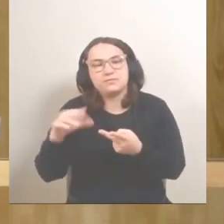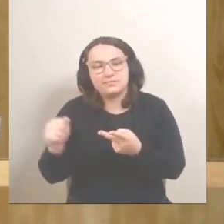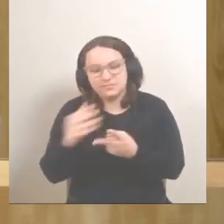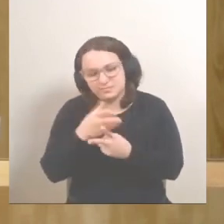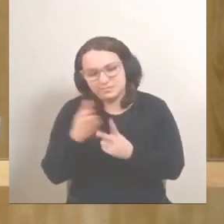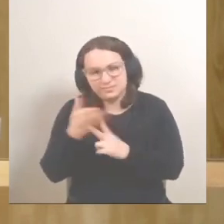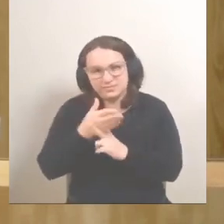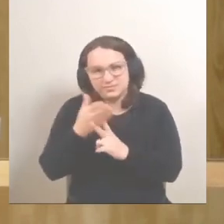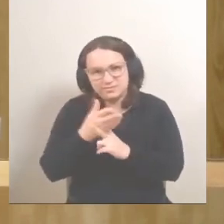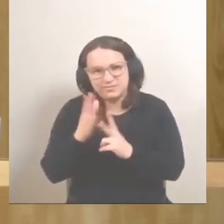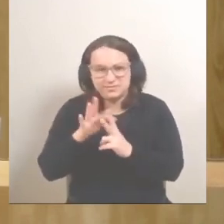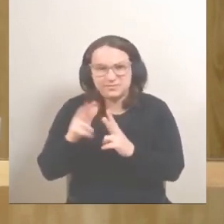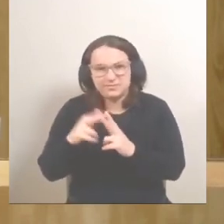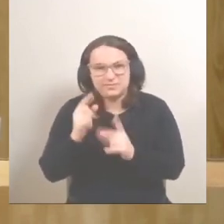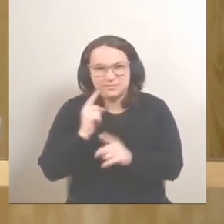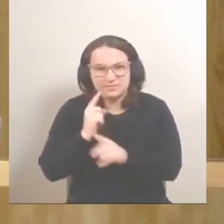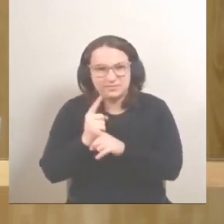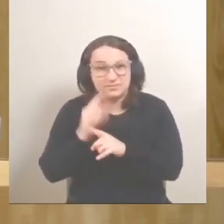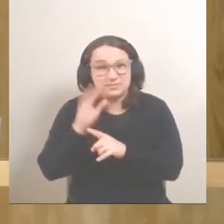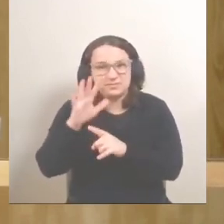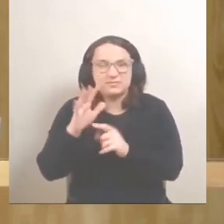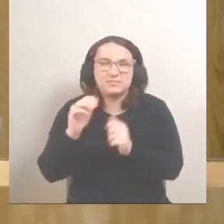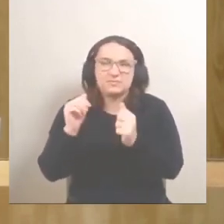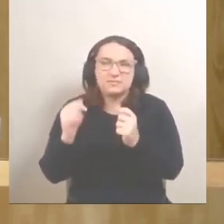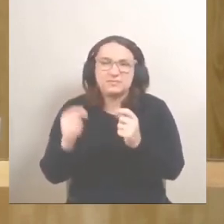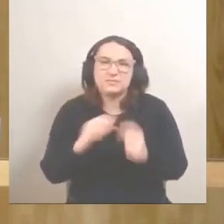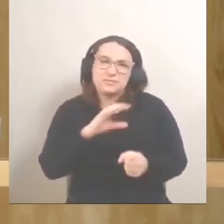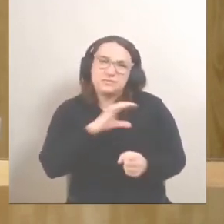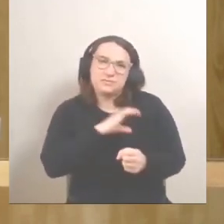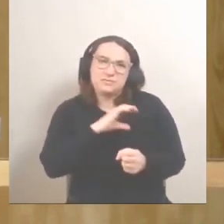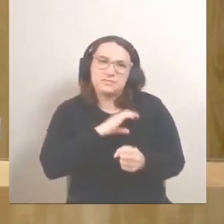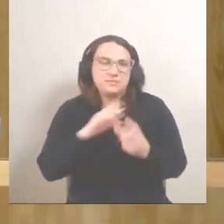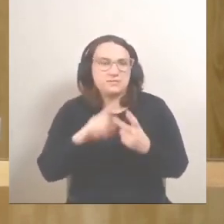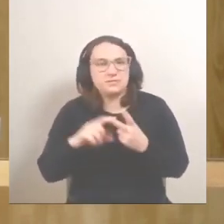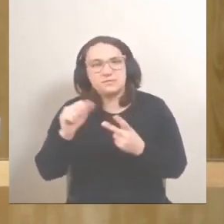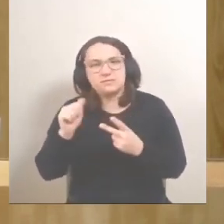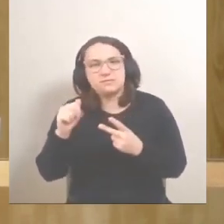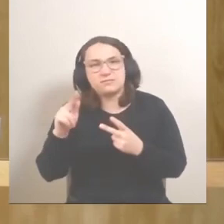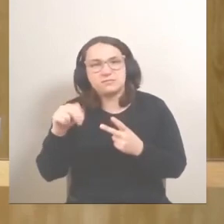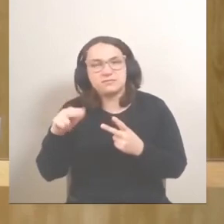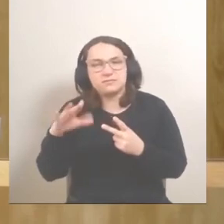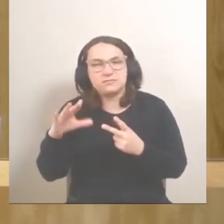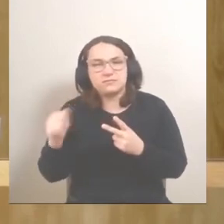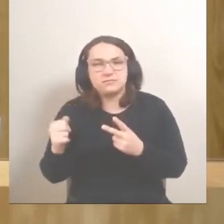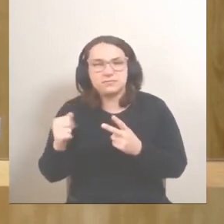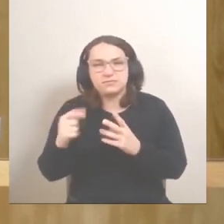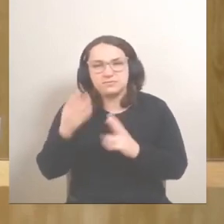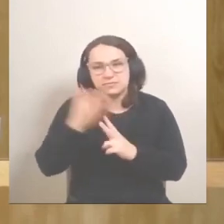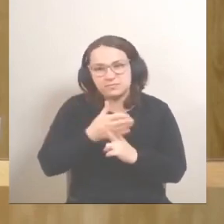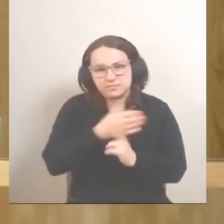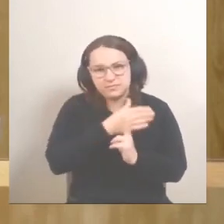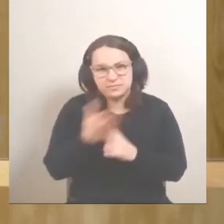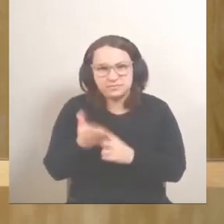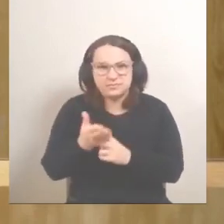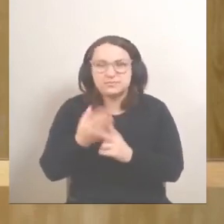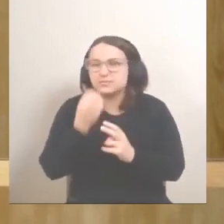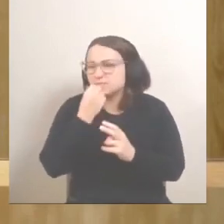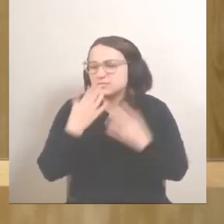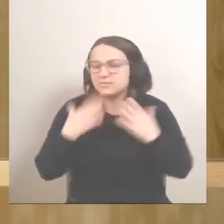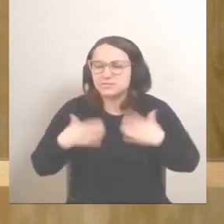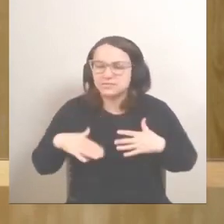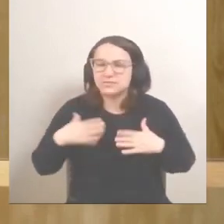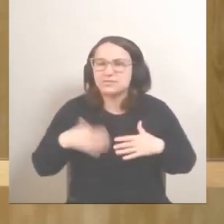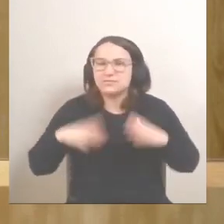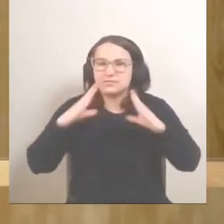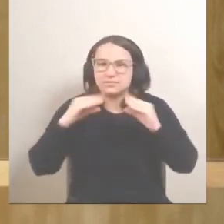gente se encontra. Eu só acho que não vai rolar uma partida entre Corinthians e Açucena para a gente ter que dividir a torcida, então está tudo tranquilo, né?